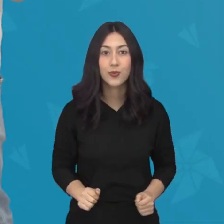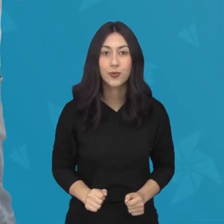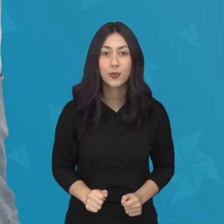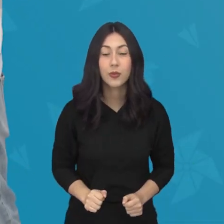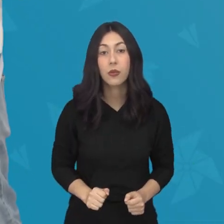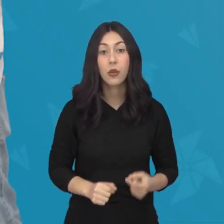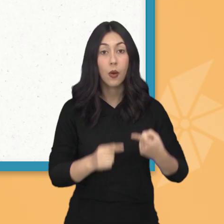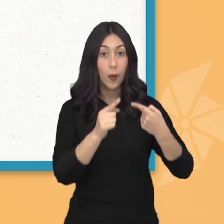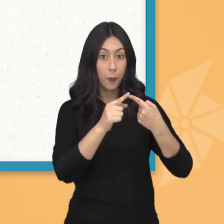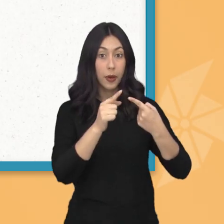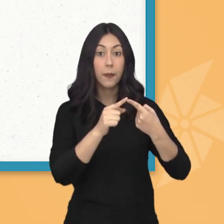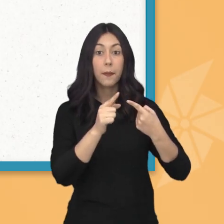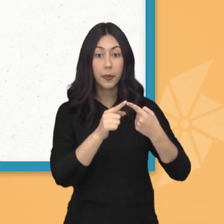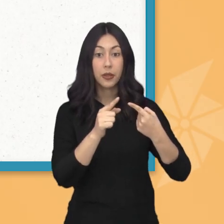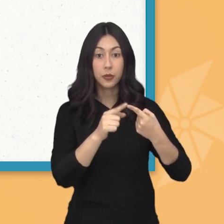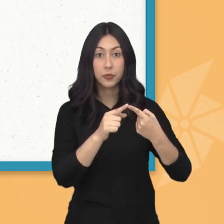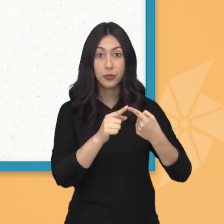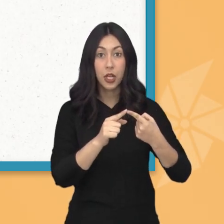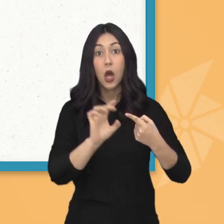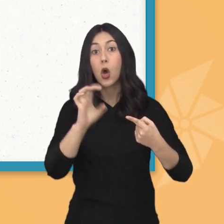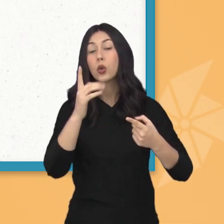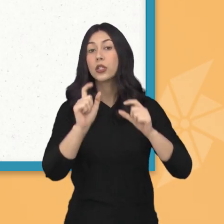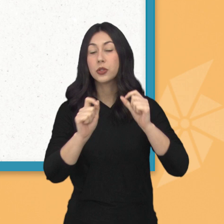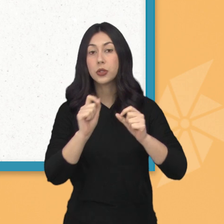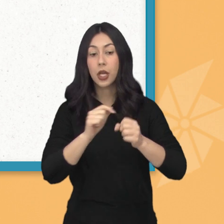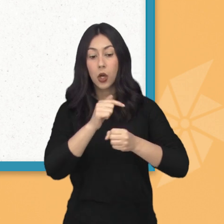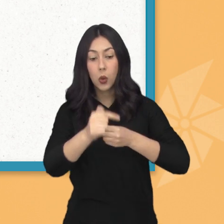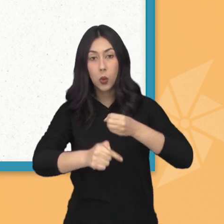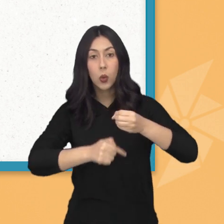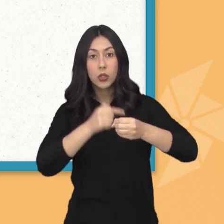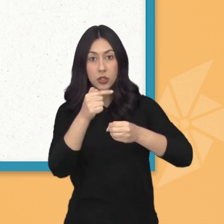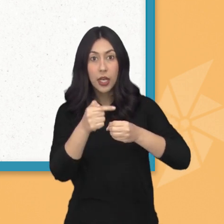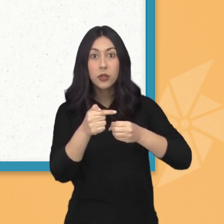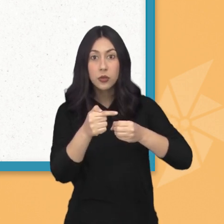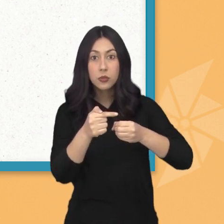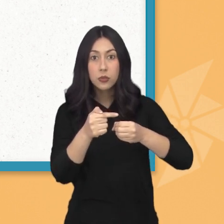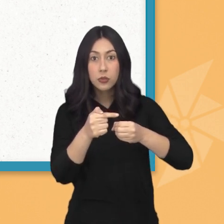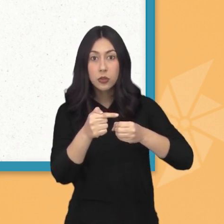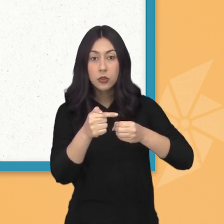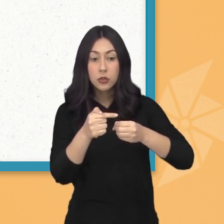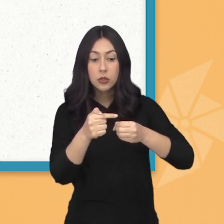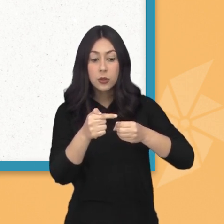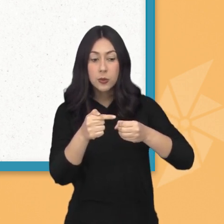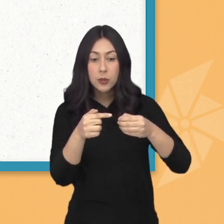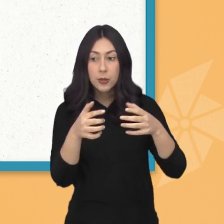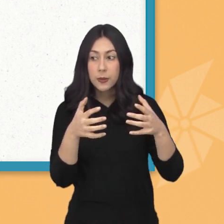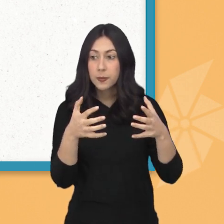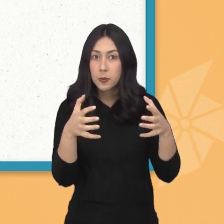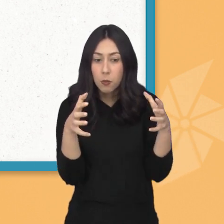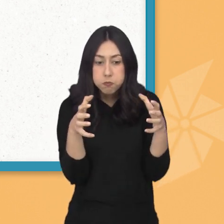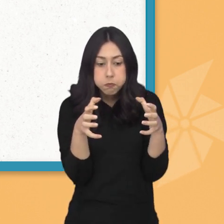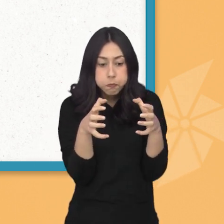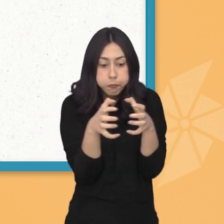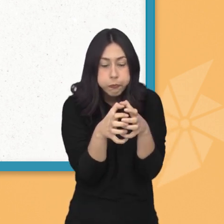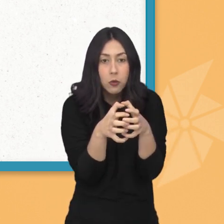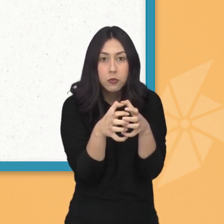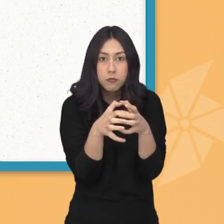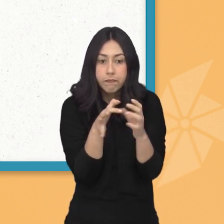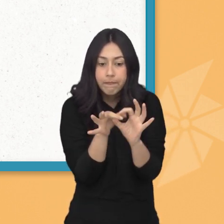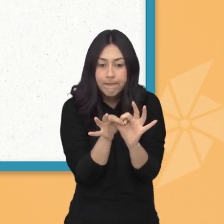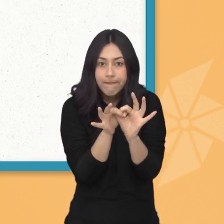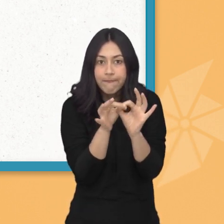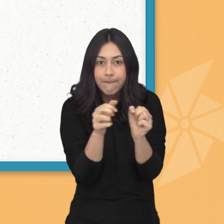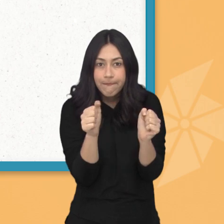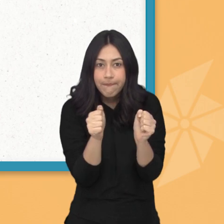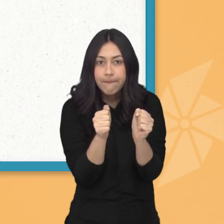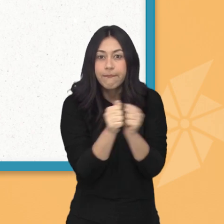O estado sólido é onde os átomos dessas substâncias eles estão de uma maneira muito compacta entre si, formando o